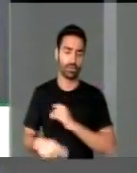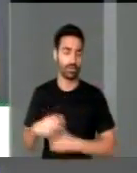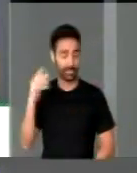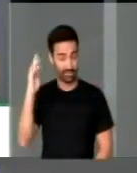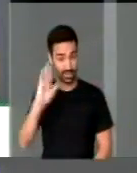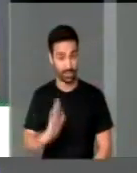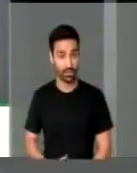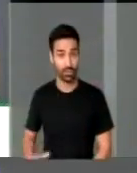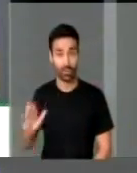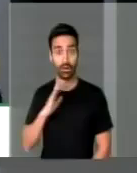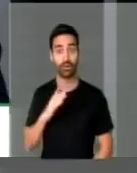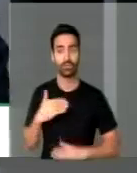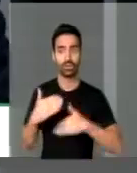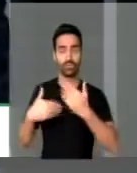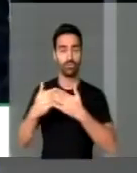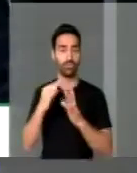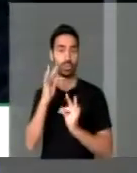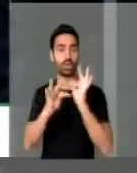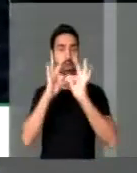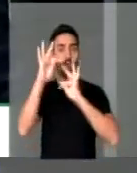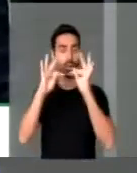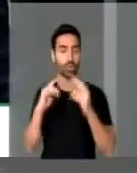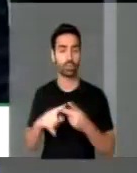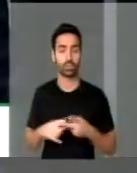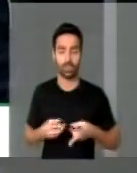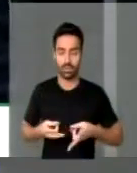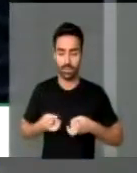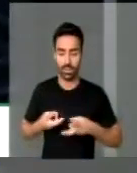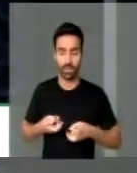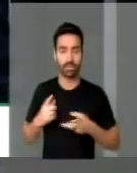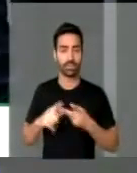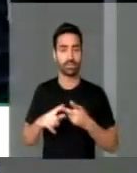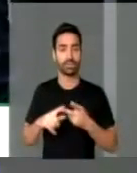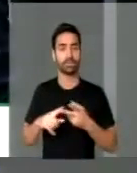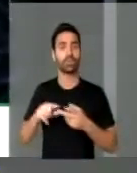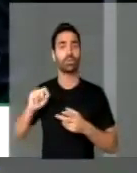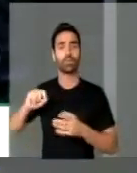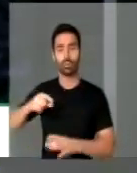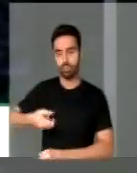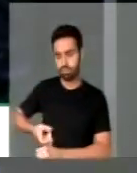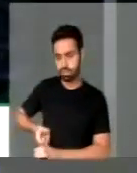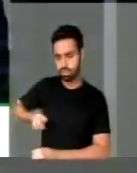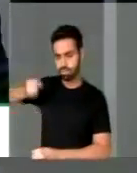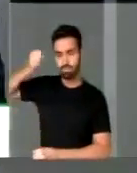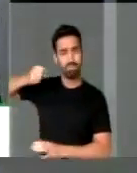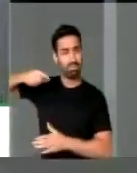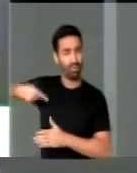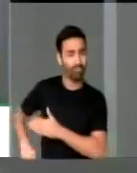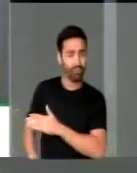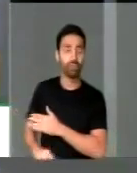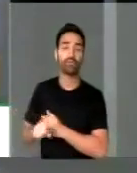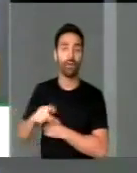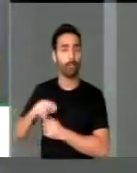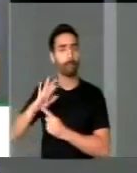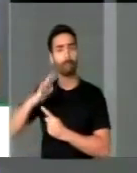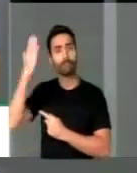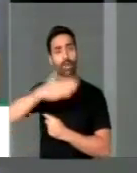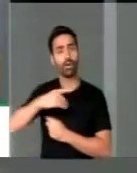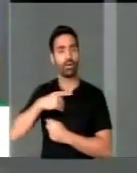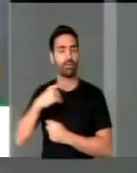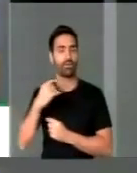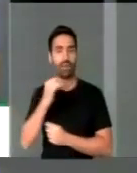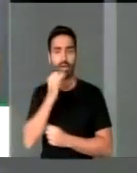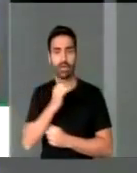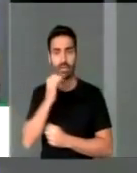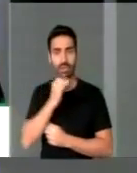desenvolvimento tecnológico da Petrobras, de exploração, de produção em águas ultraprofundas, é o maior exemplo do êxito da